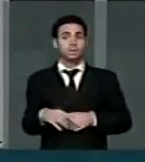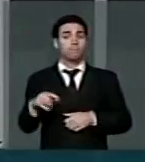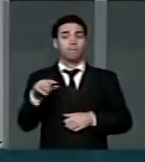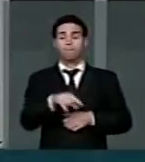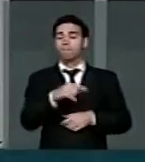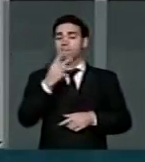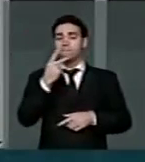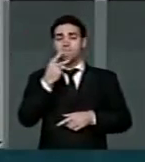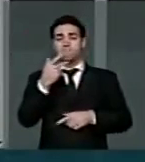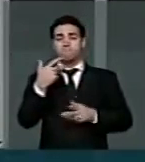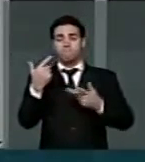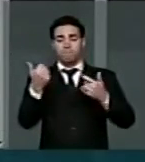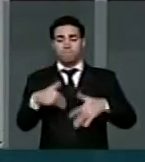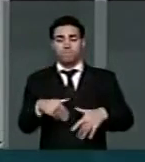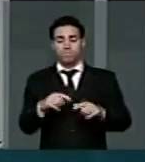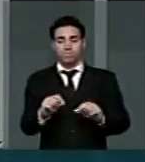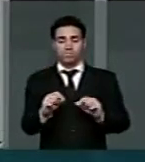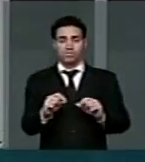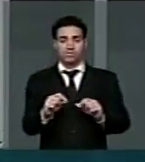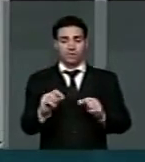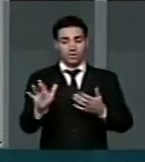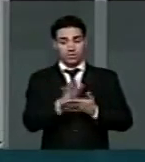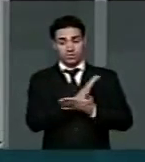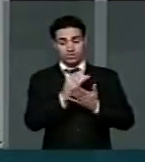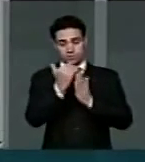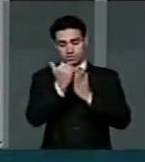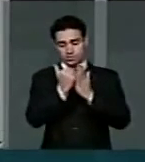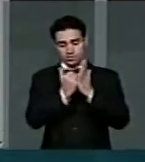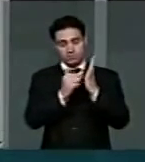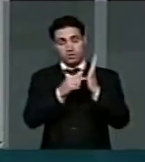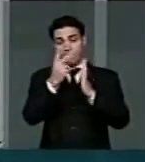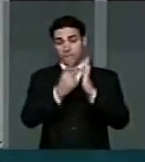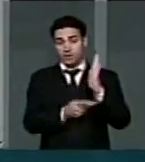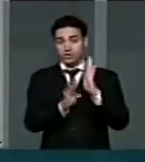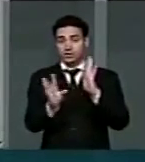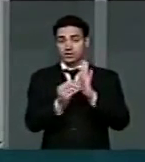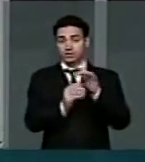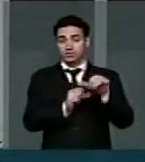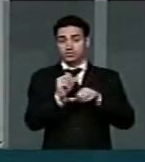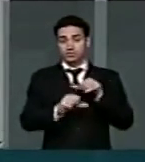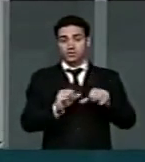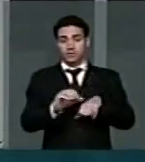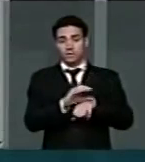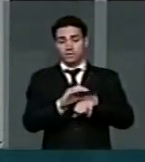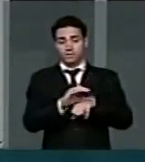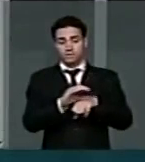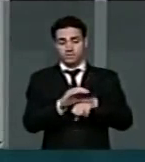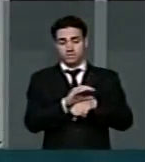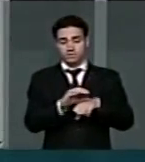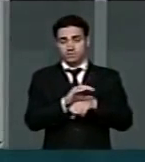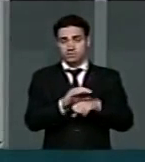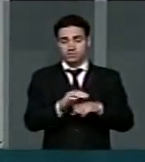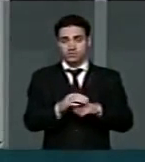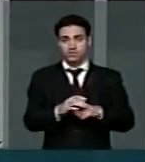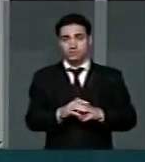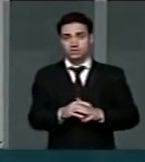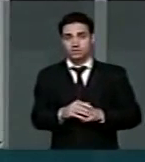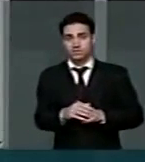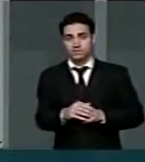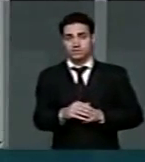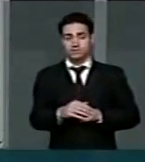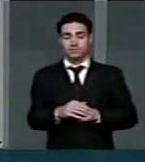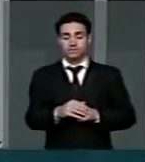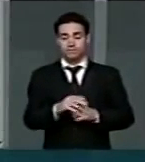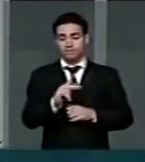elencam, inclusive, alguns projetos de emenda constitucional, notadamente